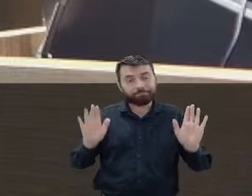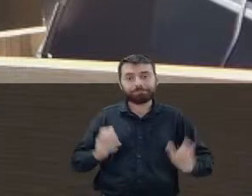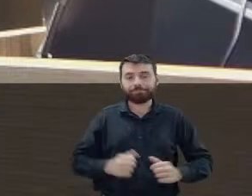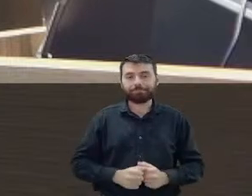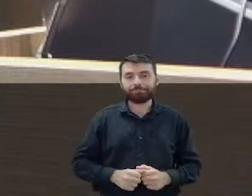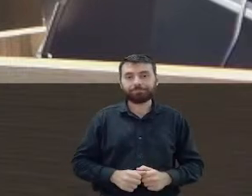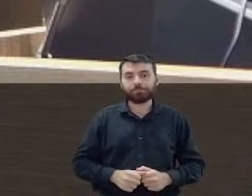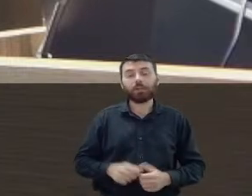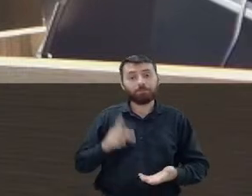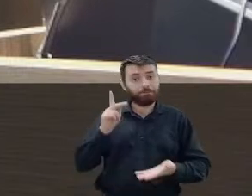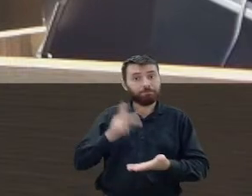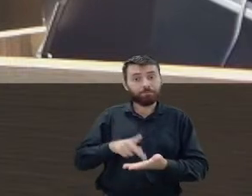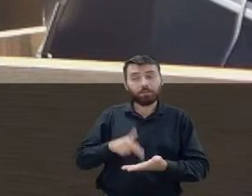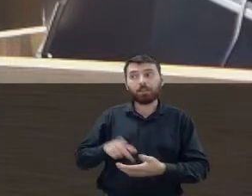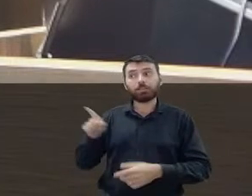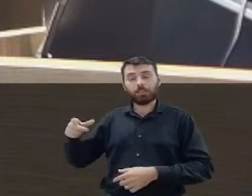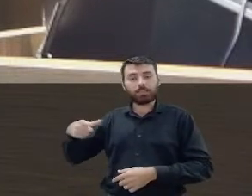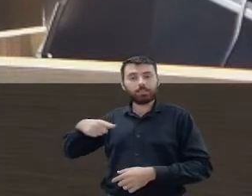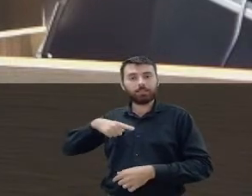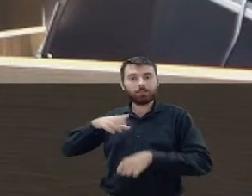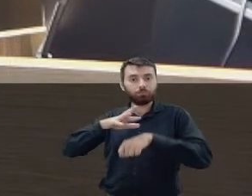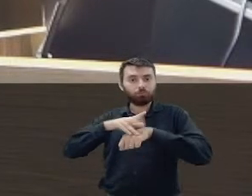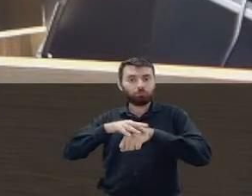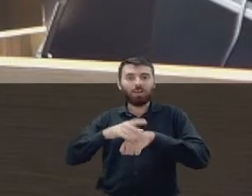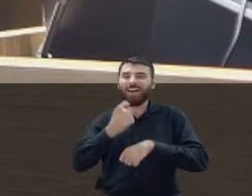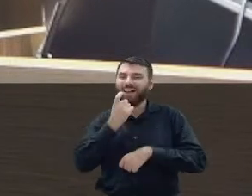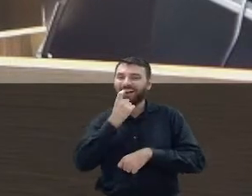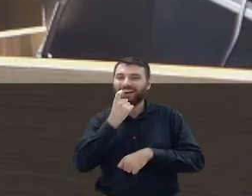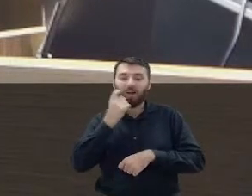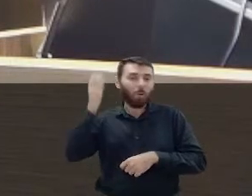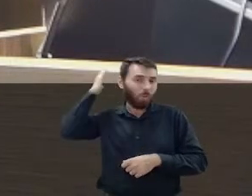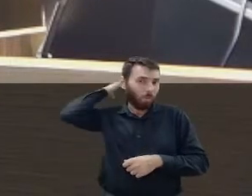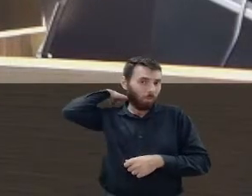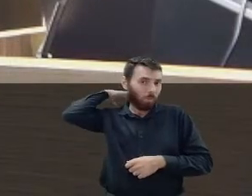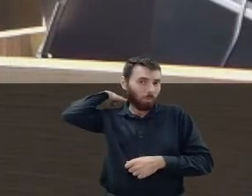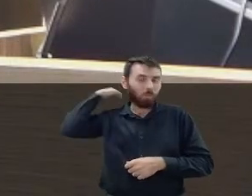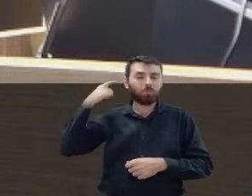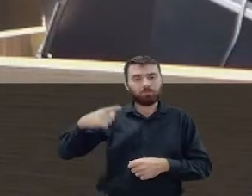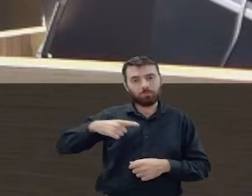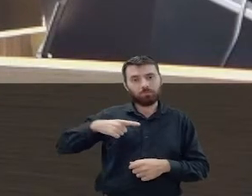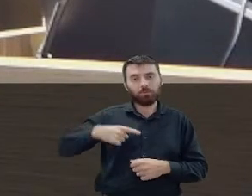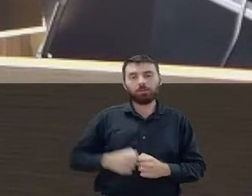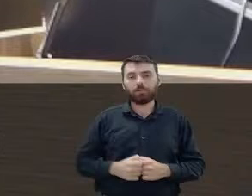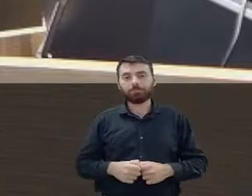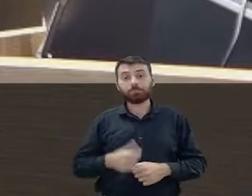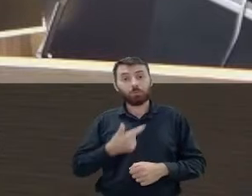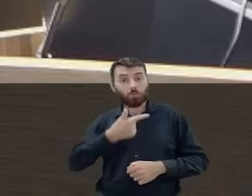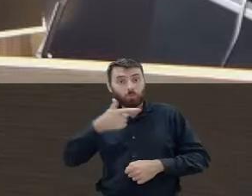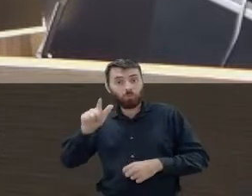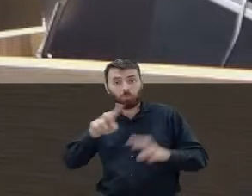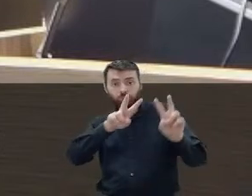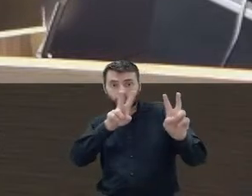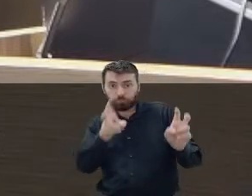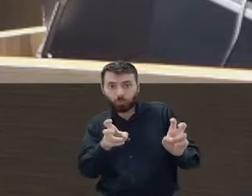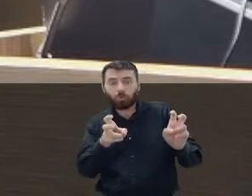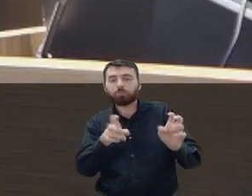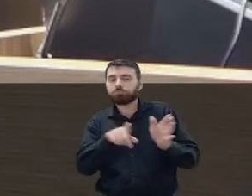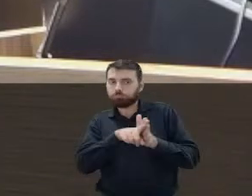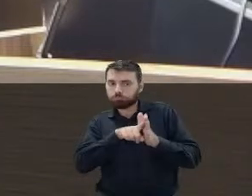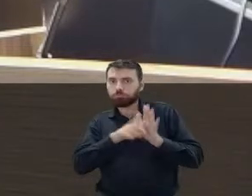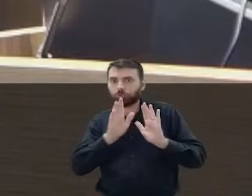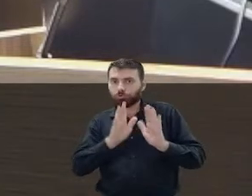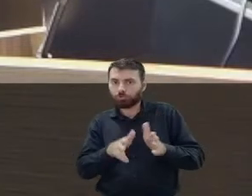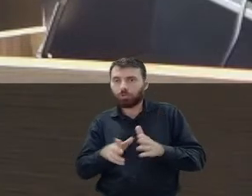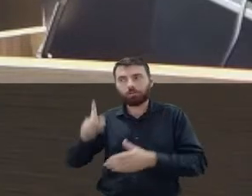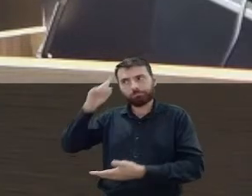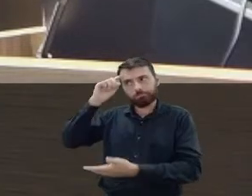efetivamente sofre patologias em coluna. Isso é analisado em outro tópico, em que também é mantida a decisão,